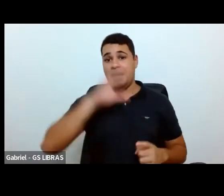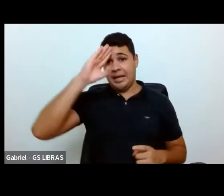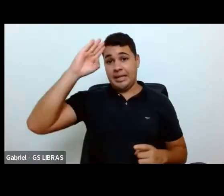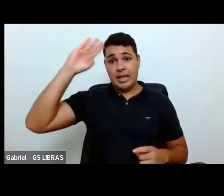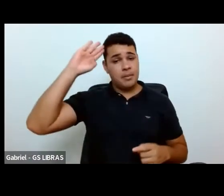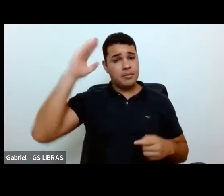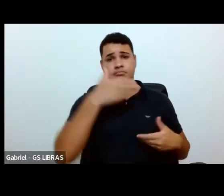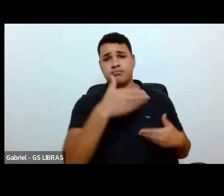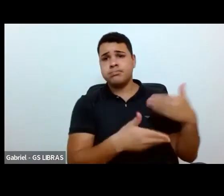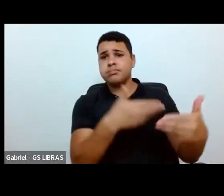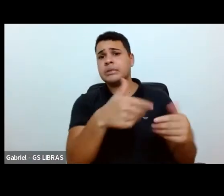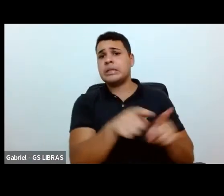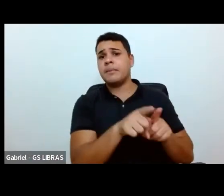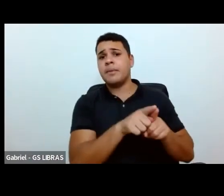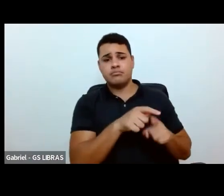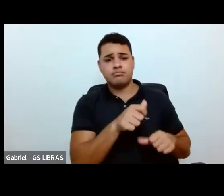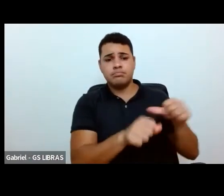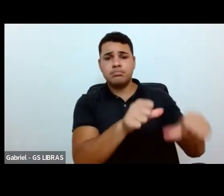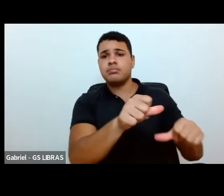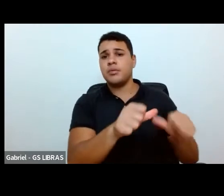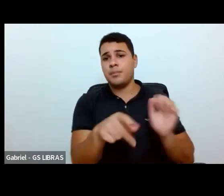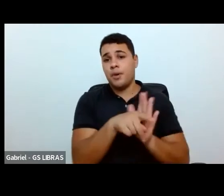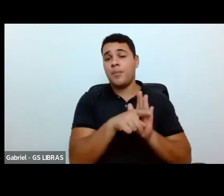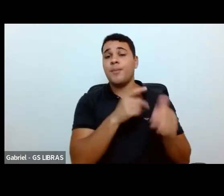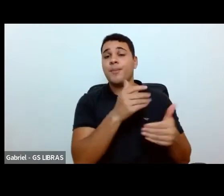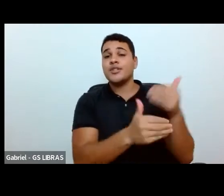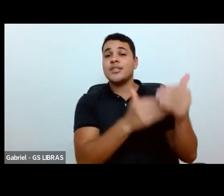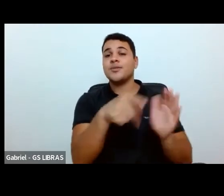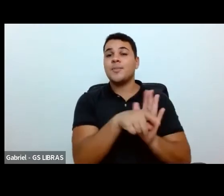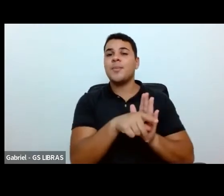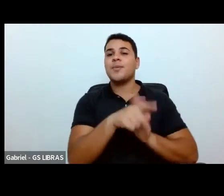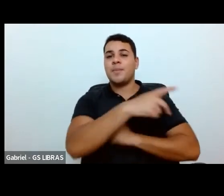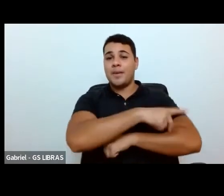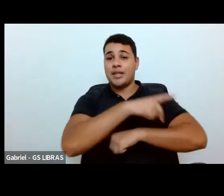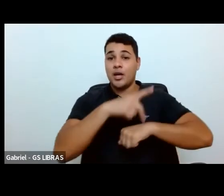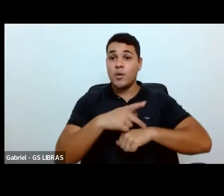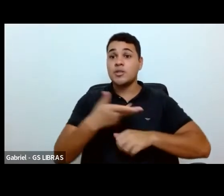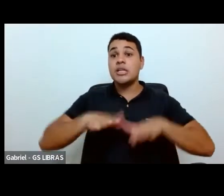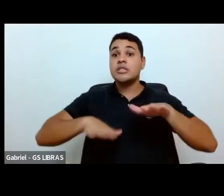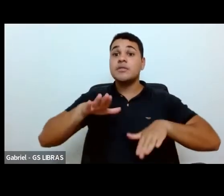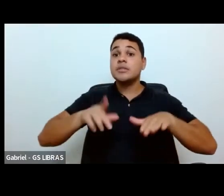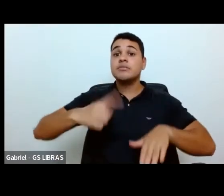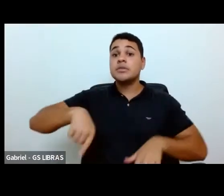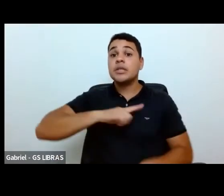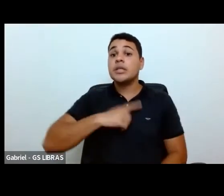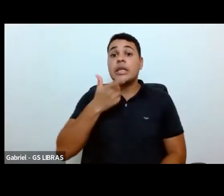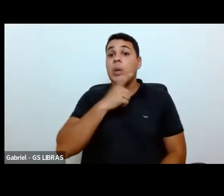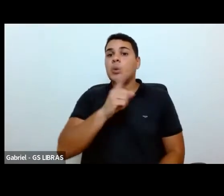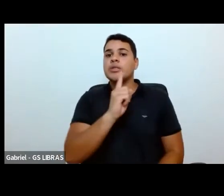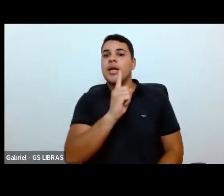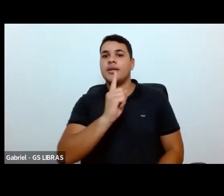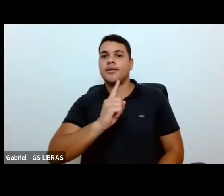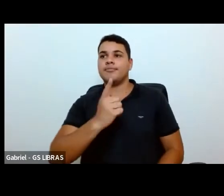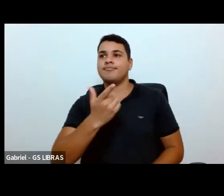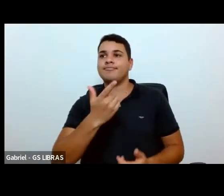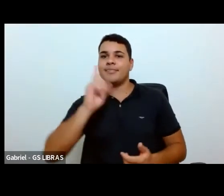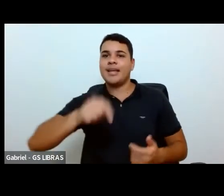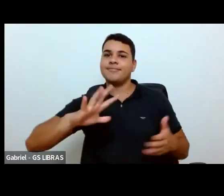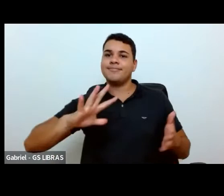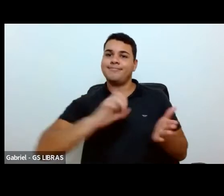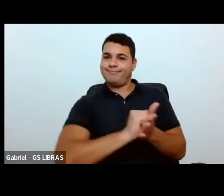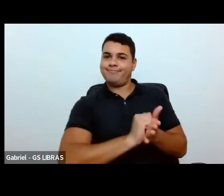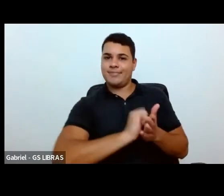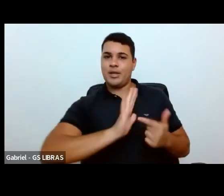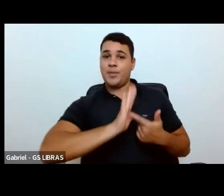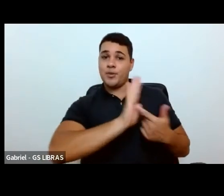Uma mudança no processo pedagógico, né? Que cria distanciamentos em que você não vai escutar o que é esta vivência, e a gente não pode perder essa